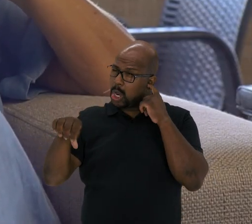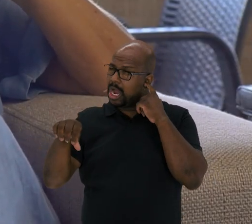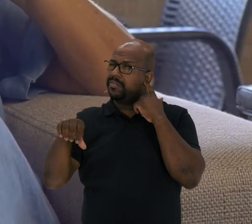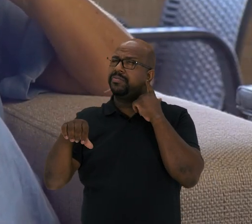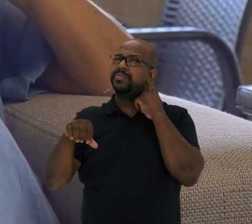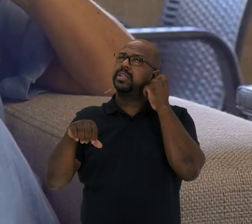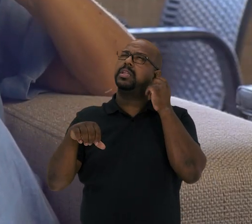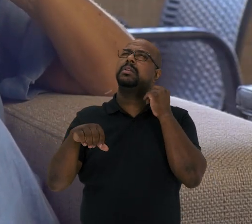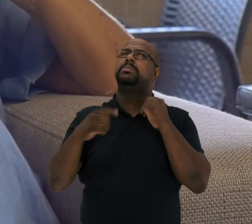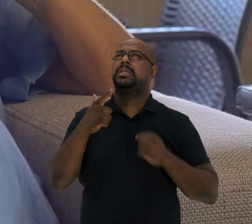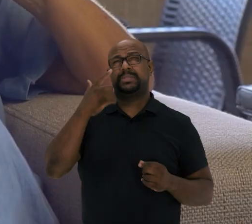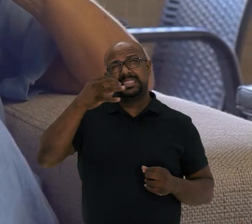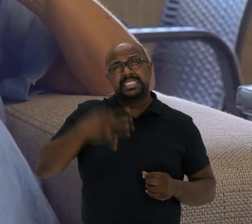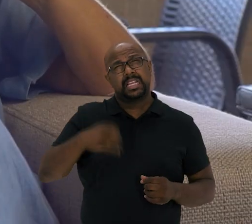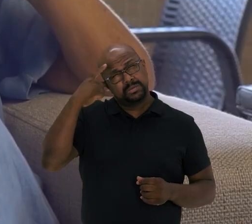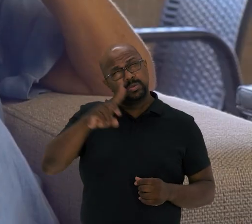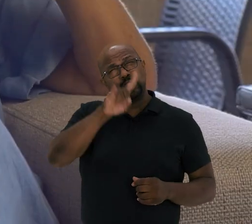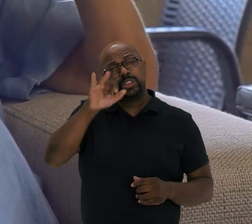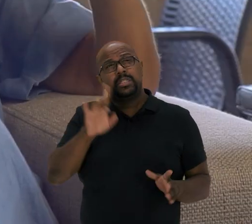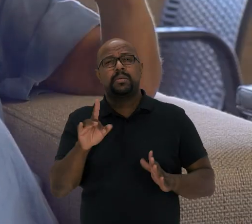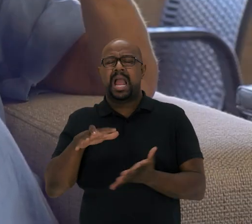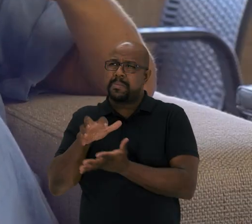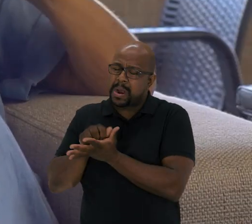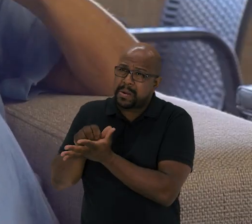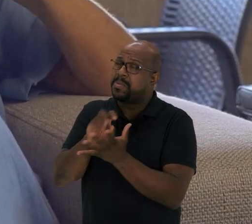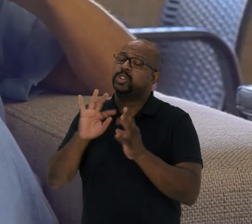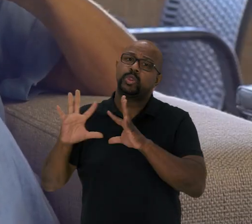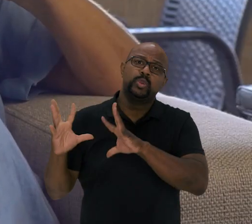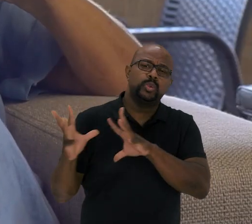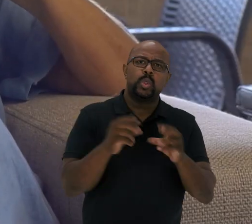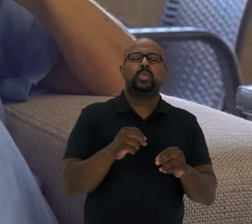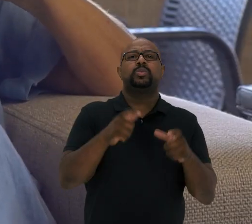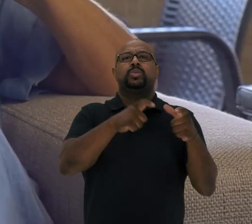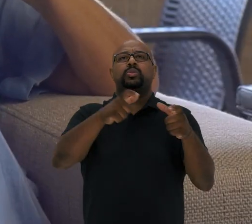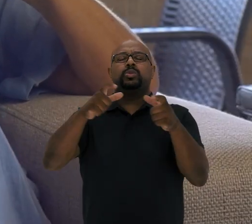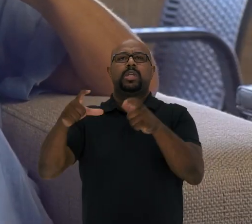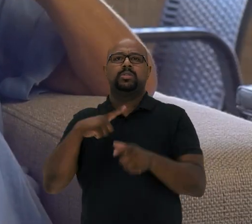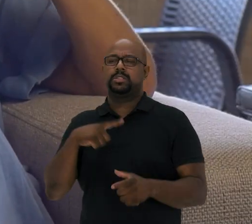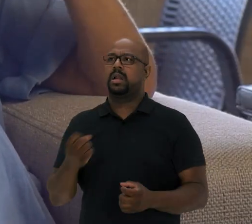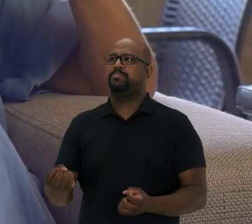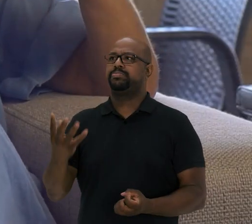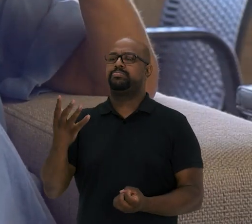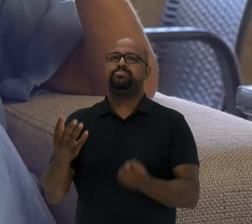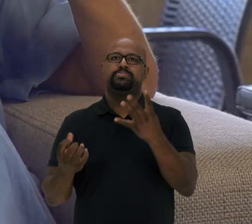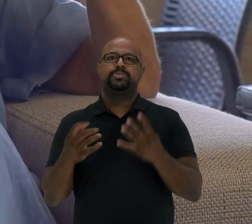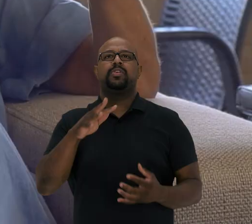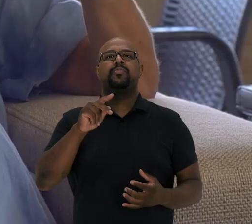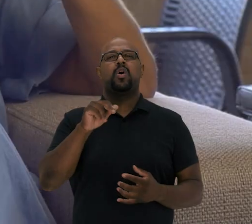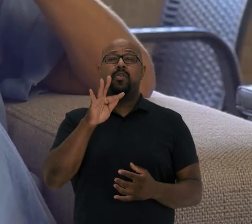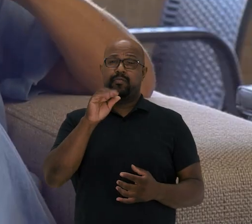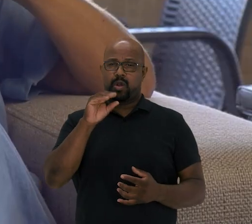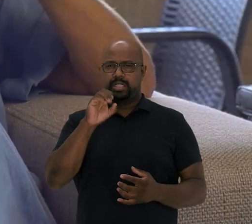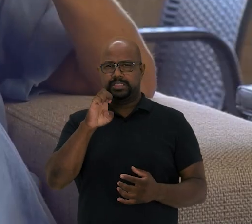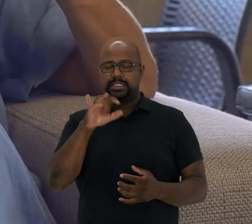1989, eu não me lembro com certeza da data, o mapeamento de todos os jazigos onde aparecia lenhos fósseis na